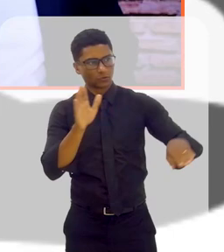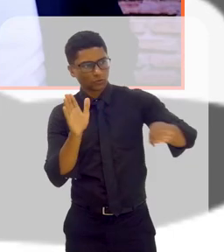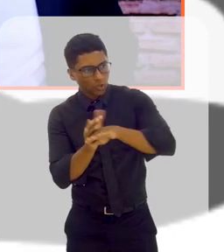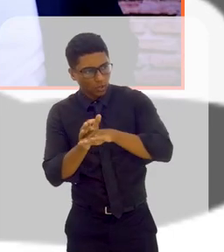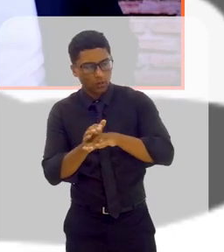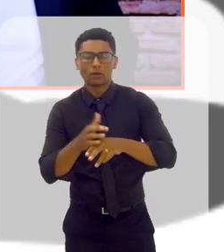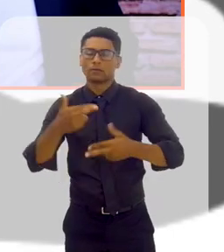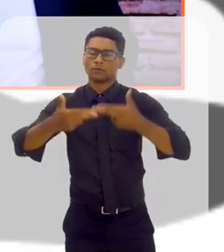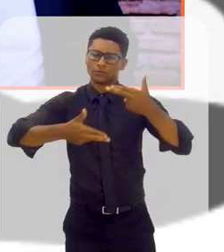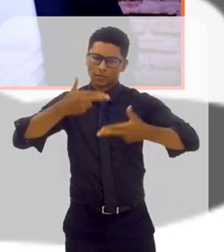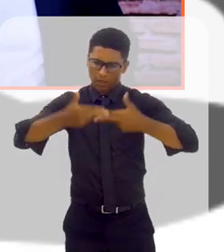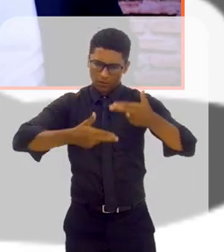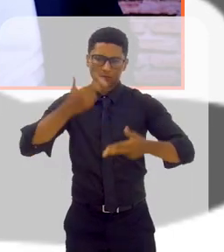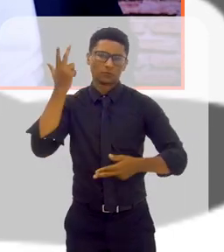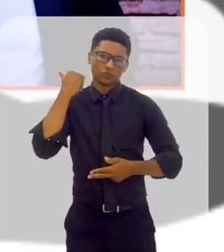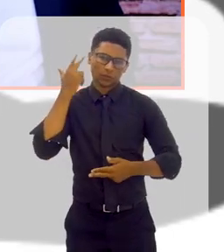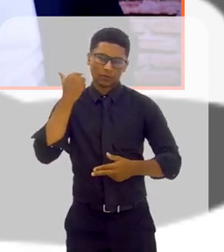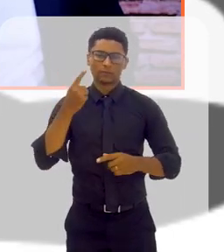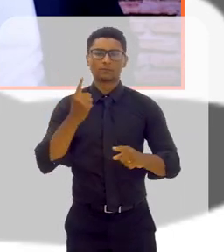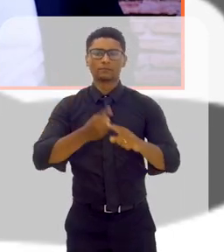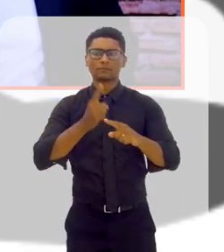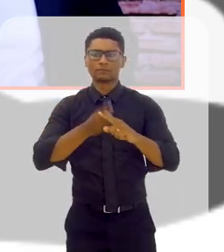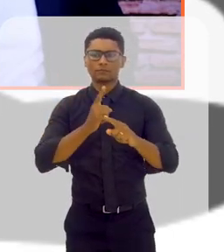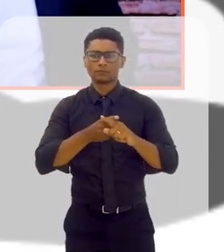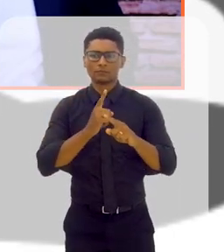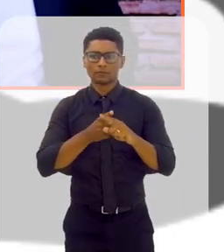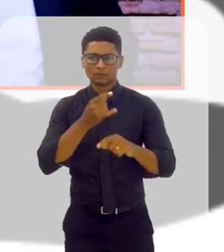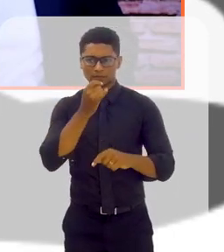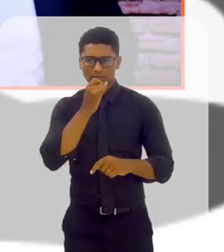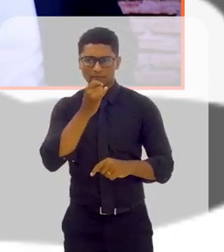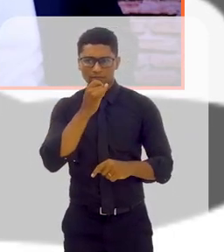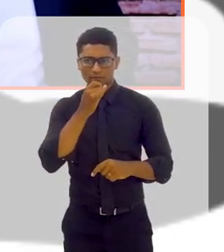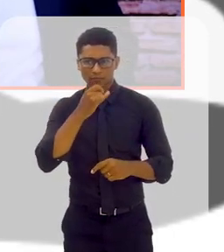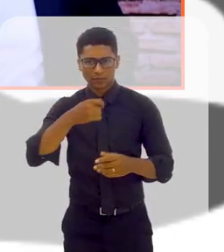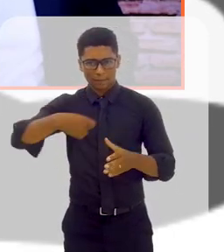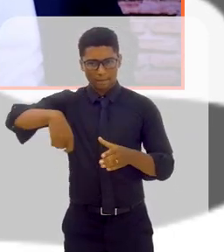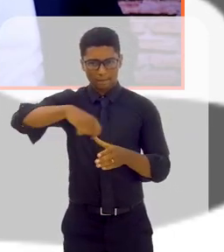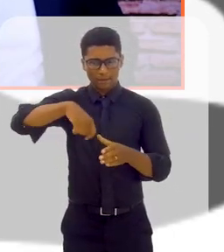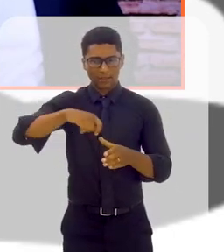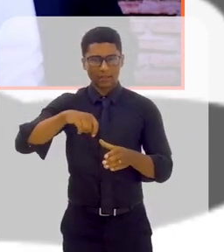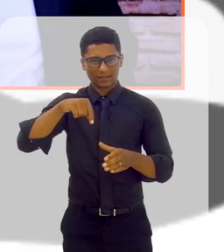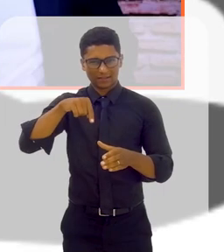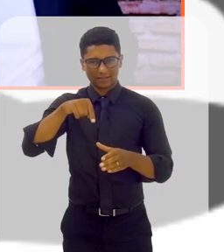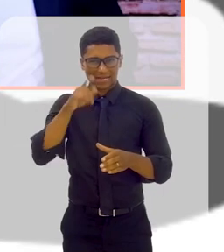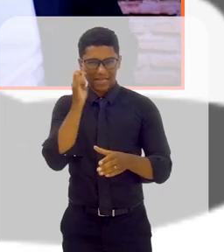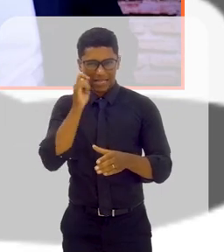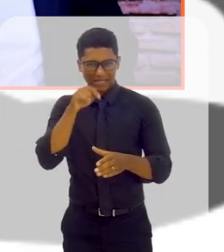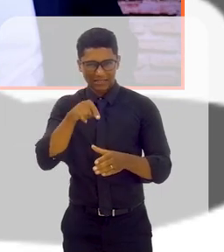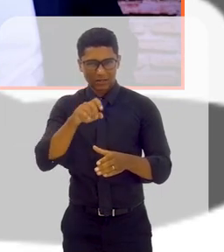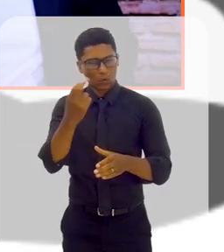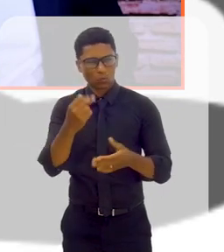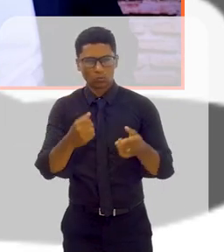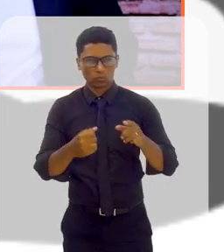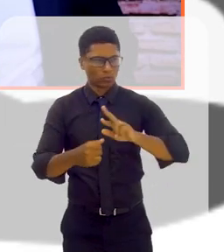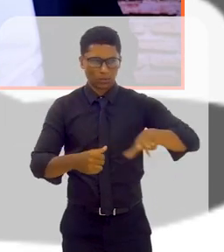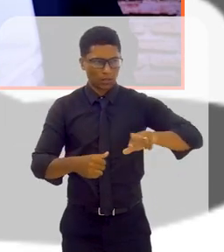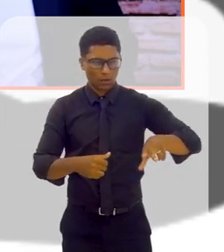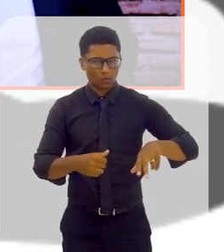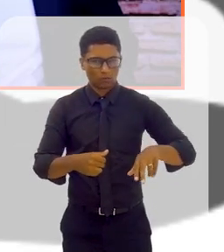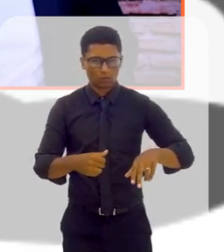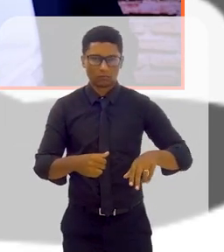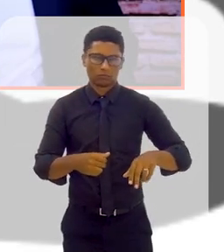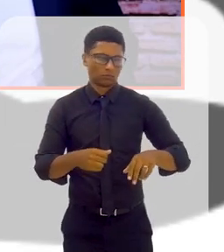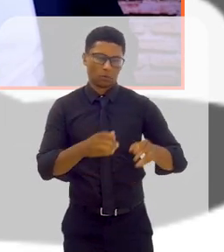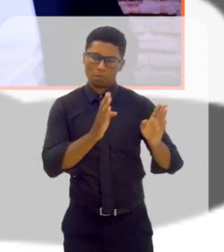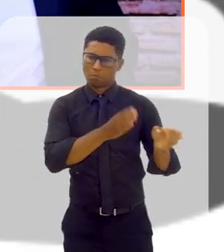reciclada naturalmente porque assim eu colocar no nosso equipamento uma panela elétrica ou uma panela não elétrica o processo